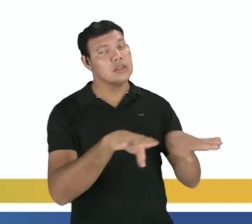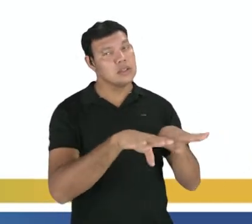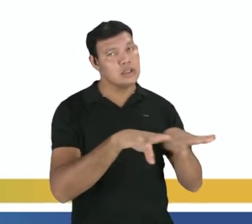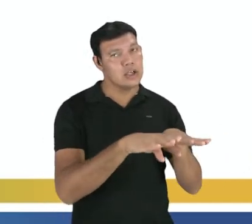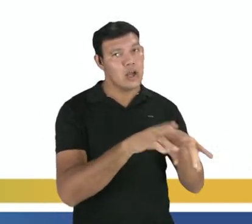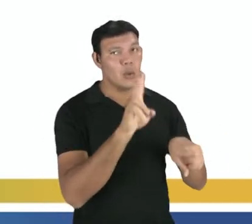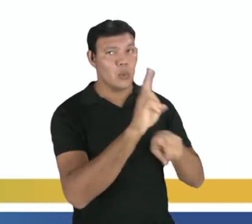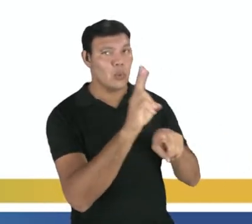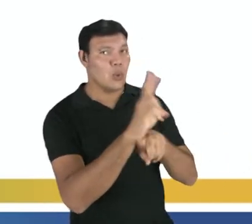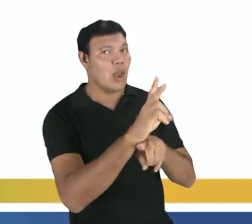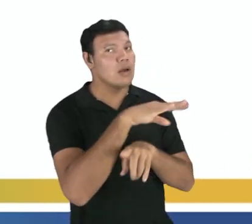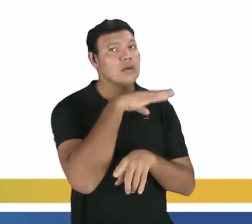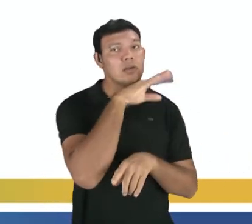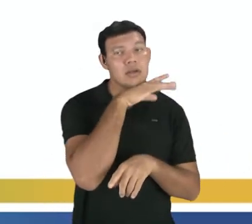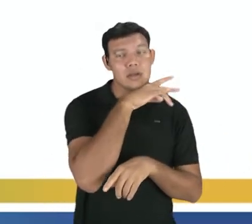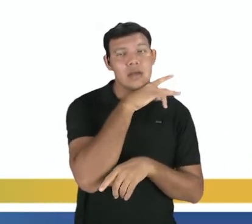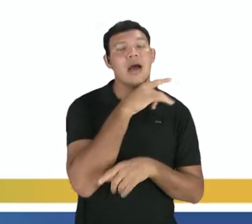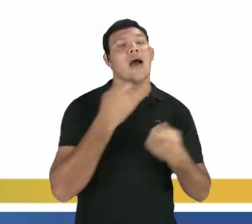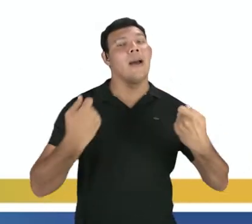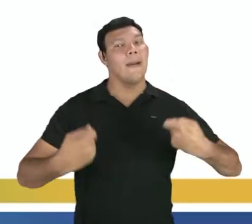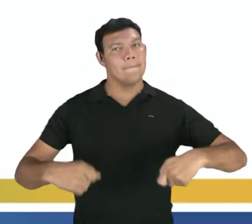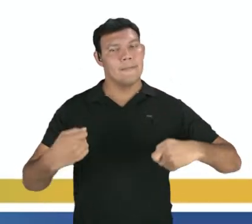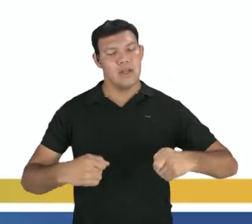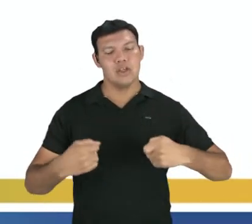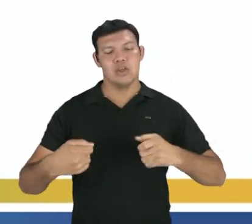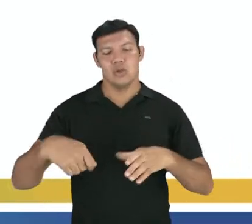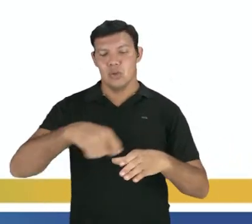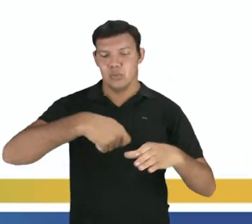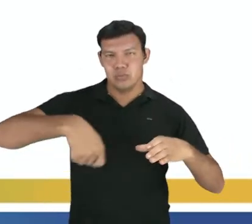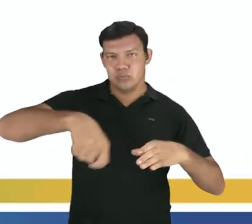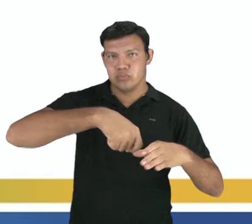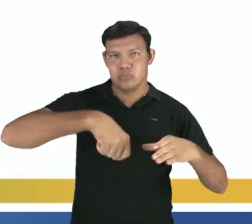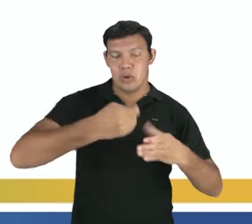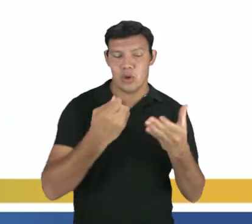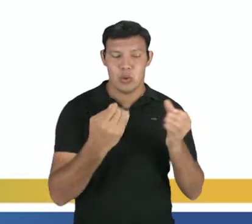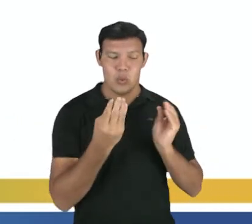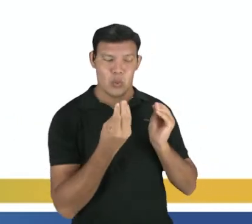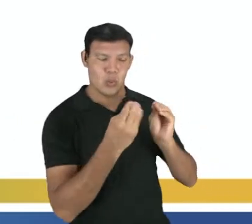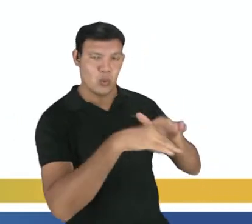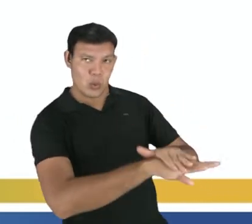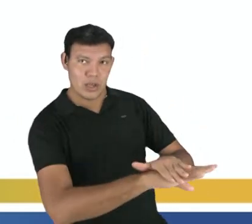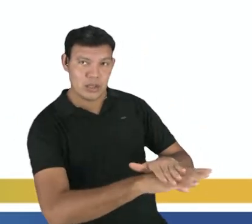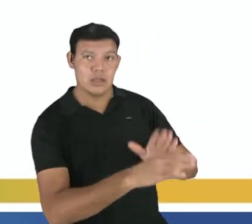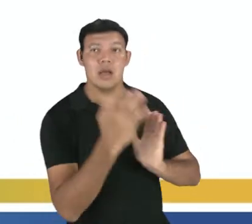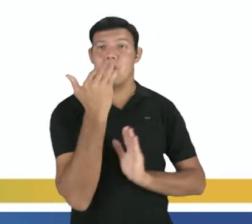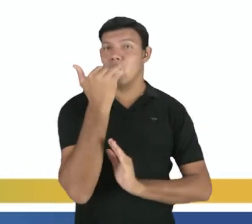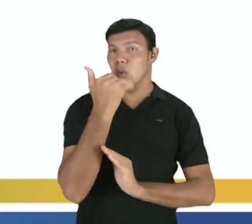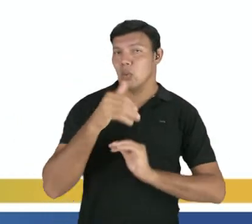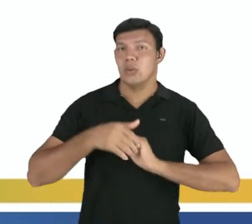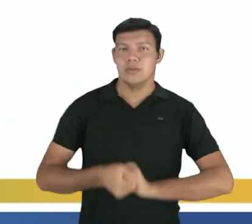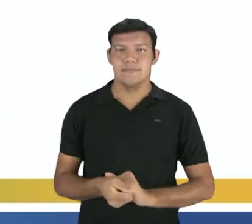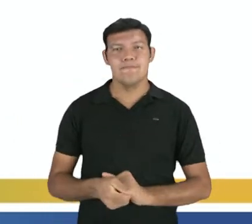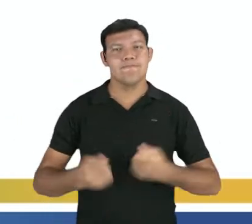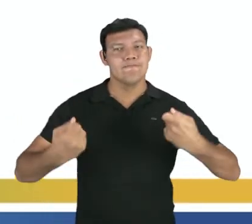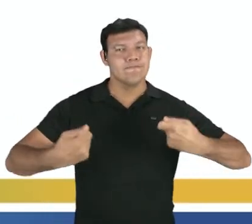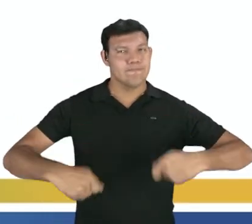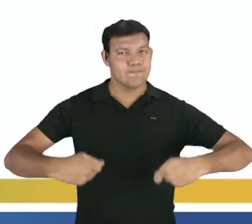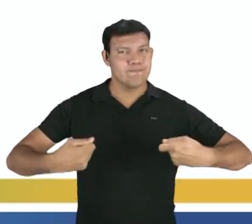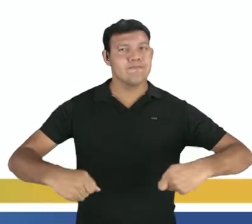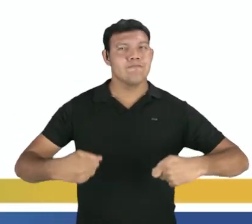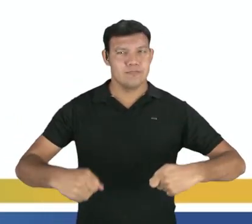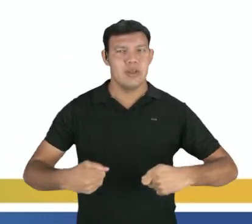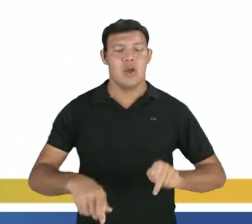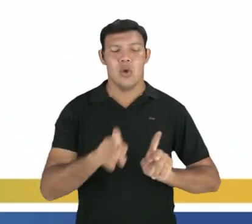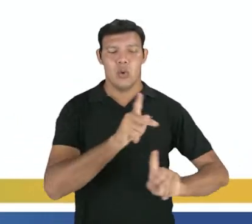animais, vem também a necessidade de cozinhar, armazenar os alimentos, né? Então, essa necessidade vai levar